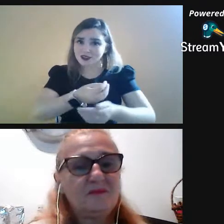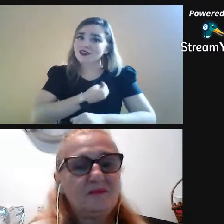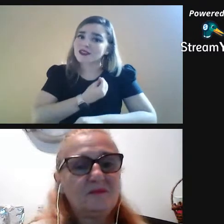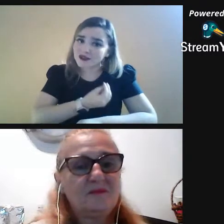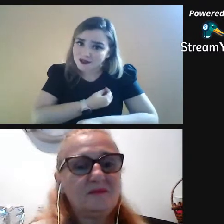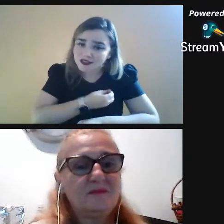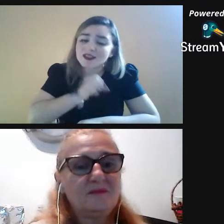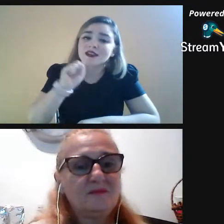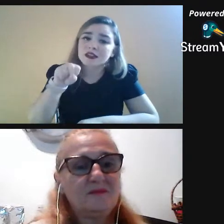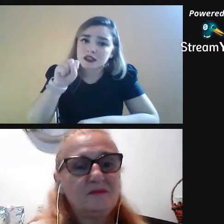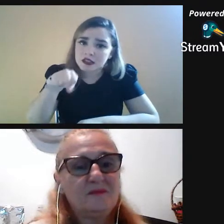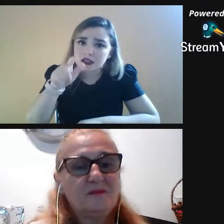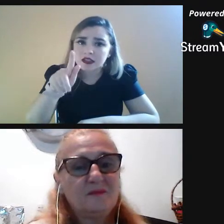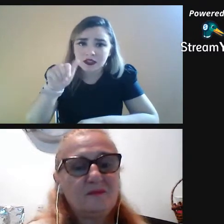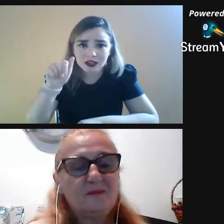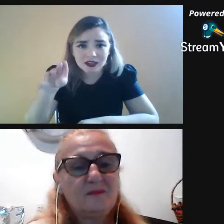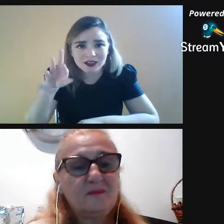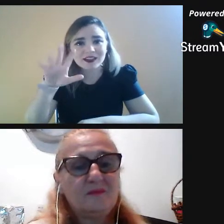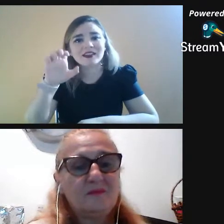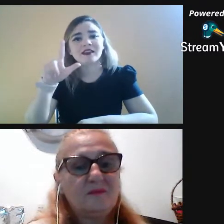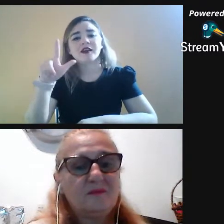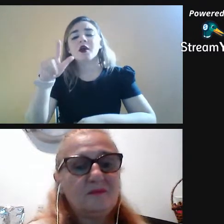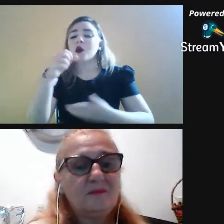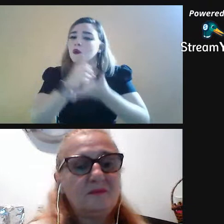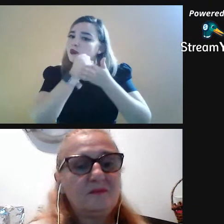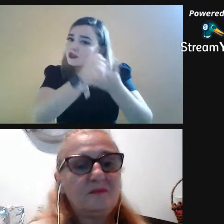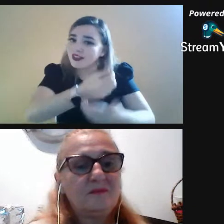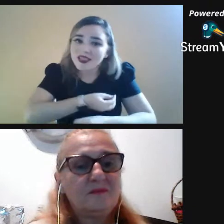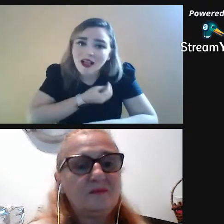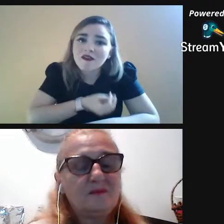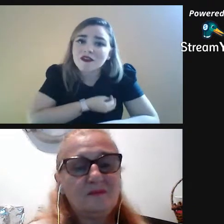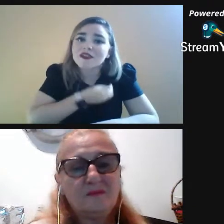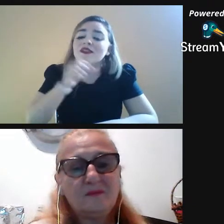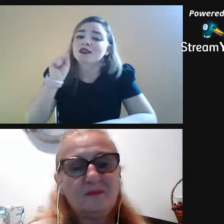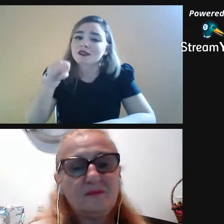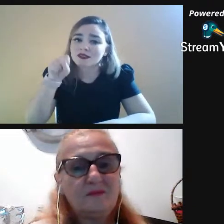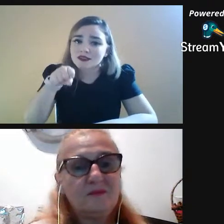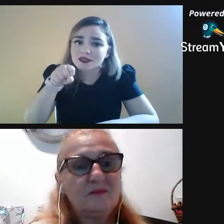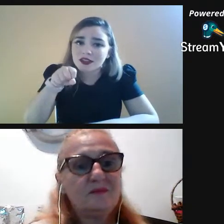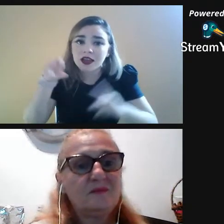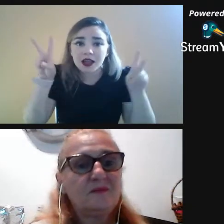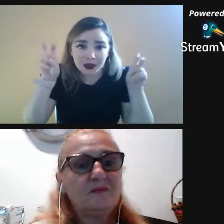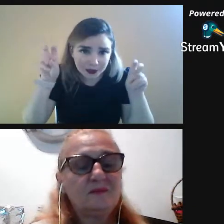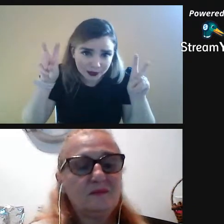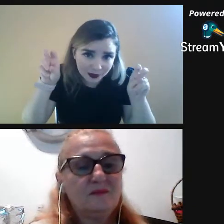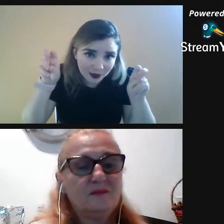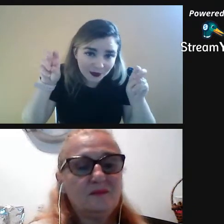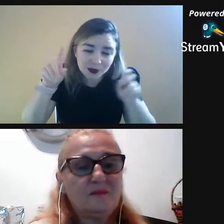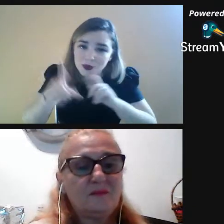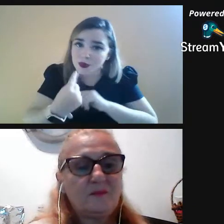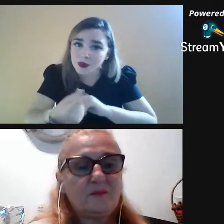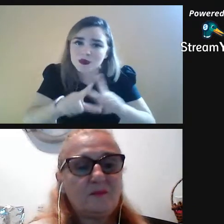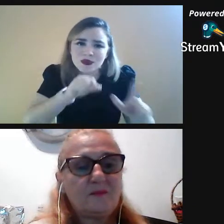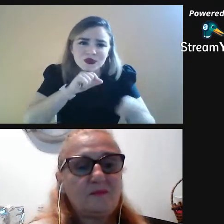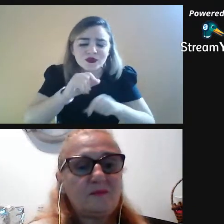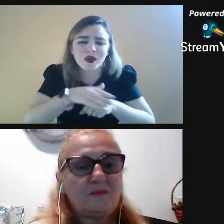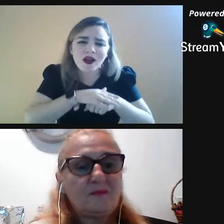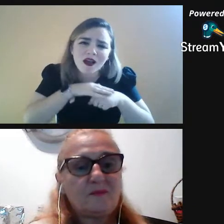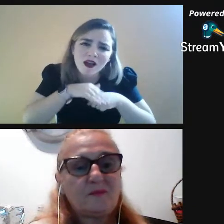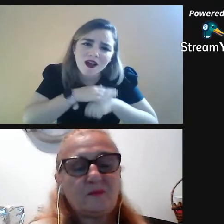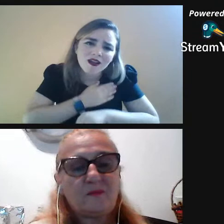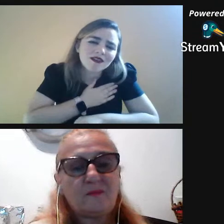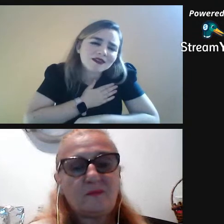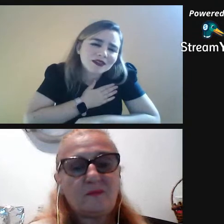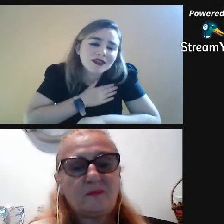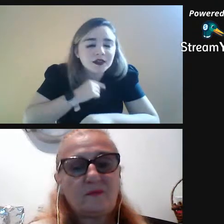mesmo, Gabriel, é isso que a gente quer, que sirva para a vida. São temas que a gente escolhe com carinho, porque são